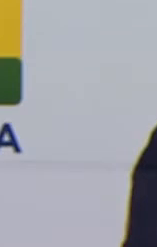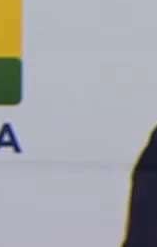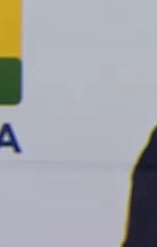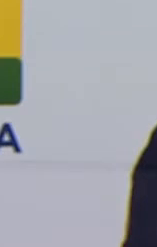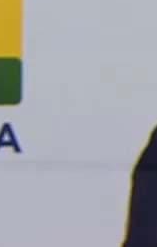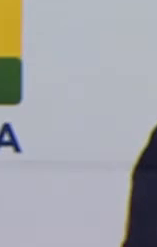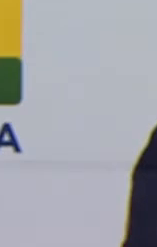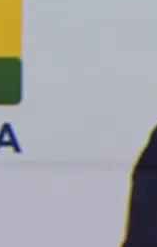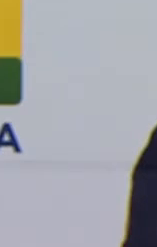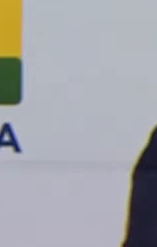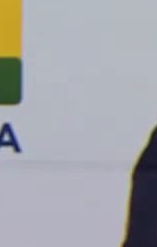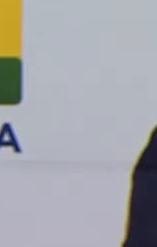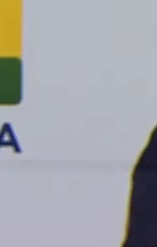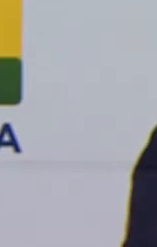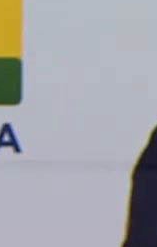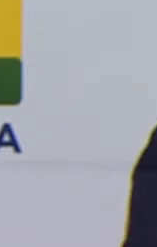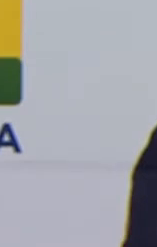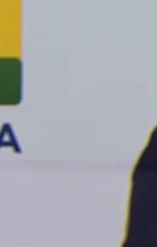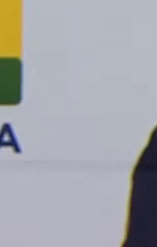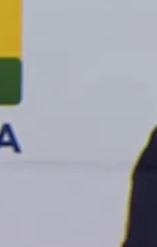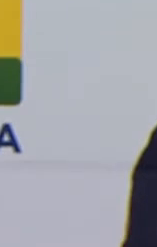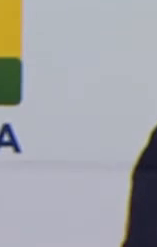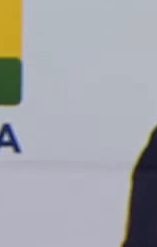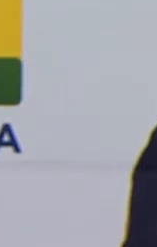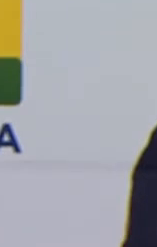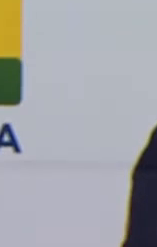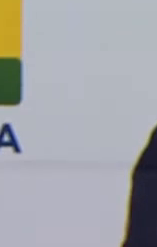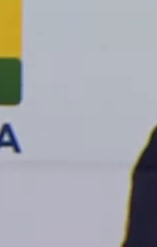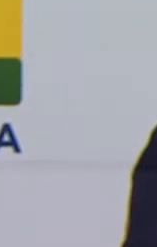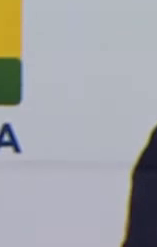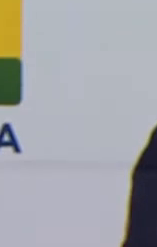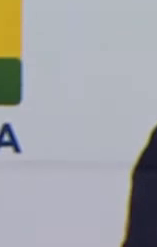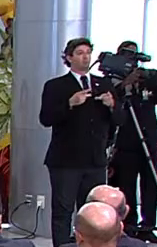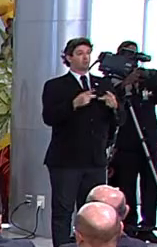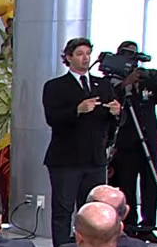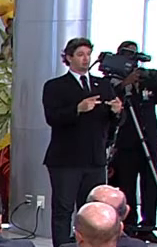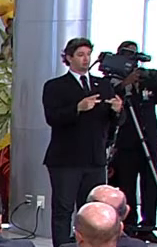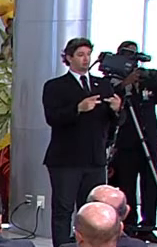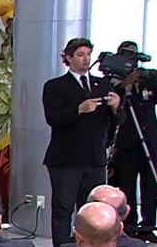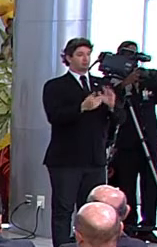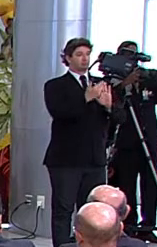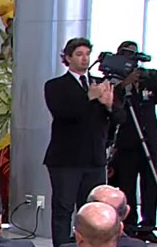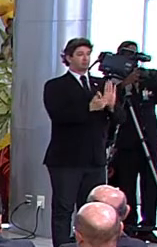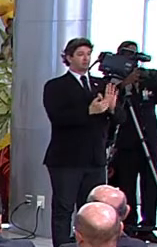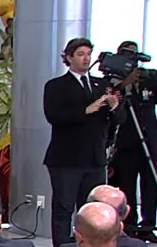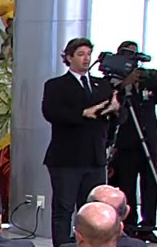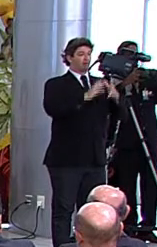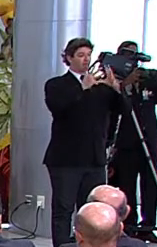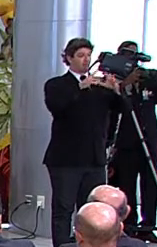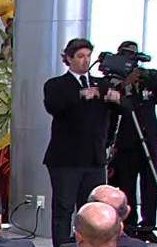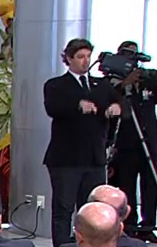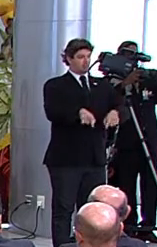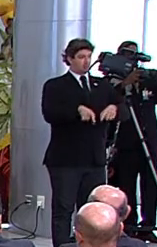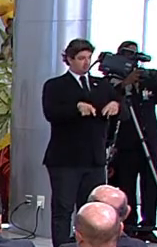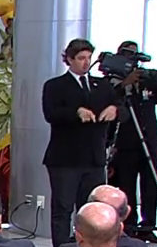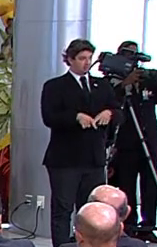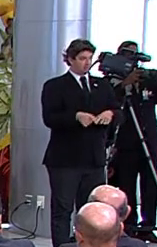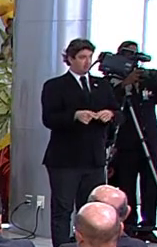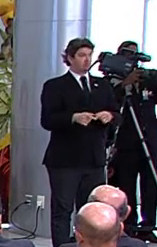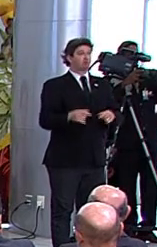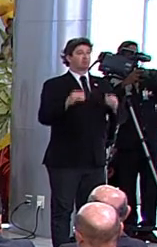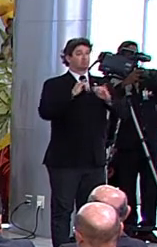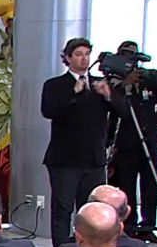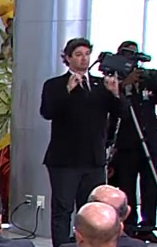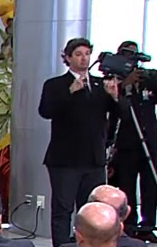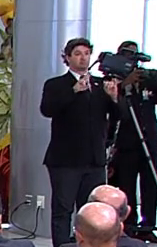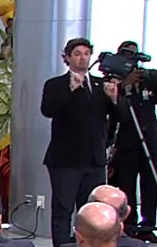próximos dias, à presidenta Dilma, um plano de reforma agrária para ser